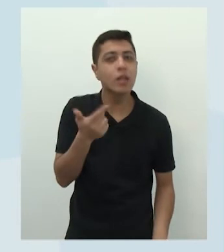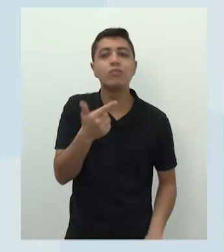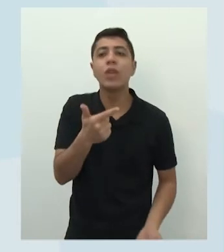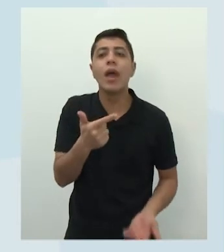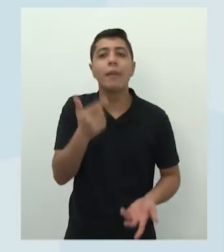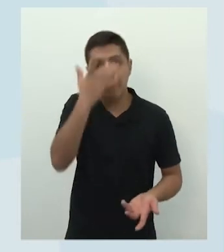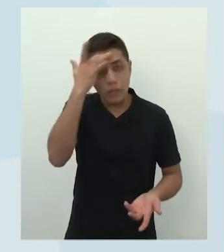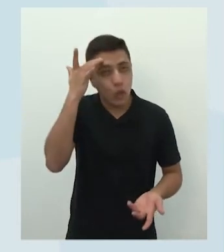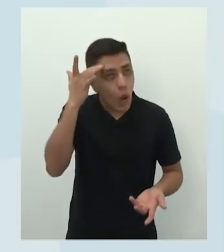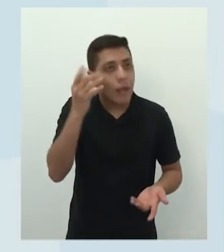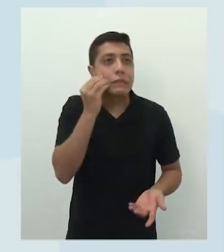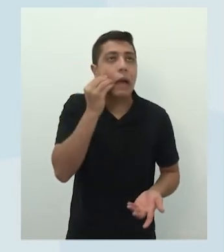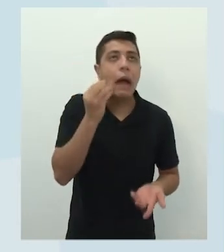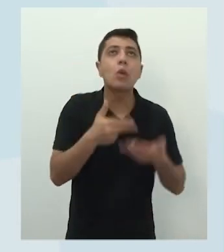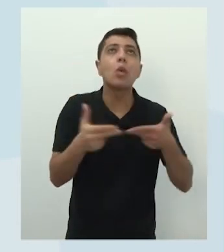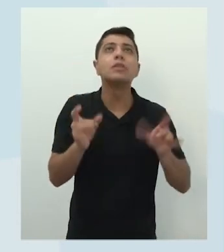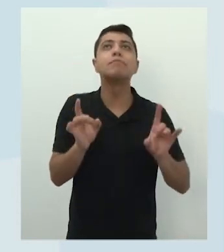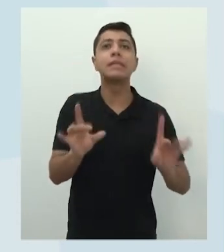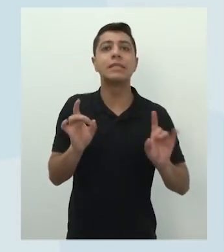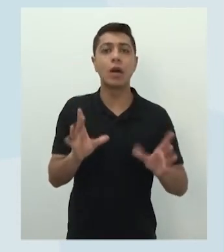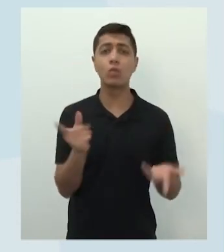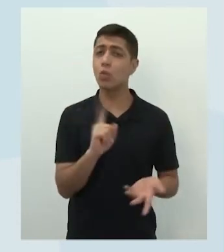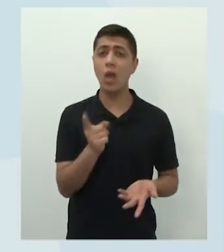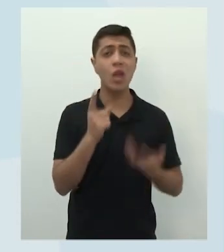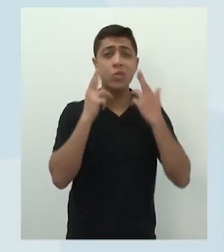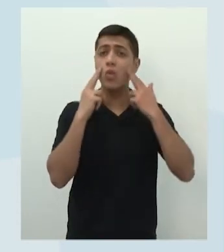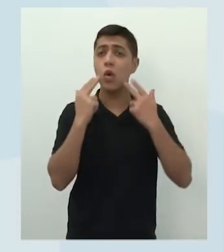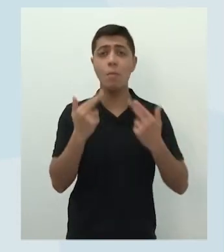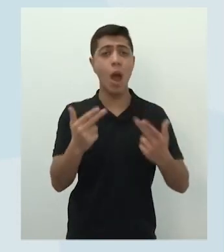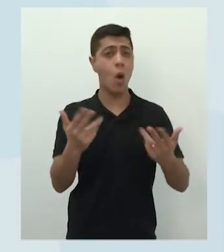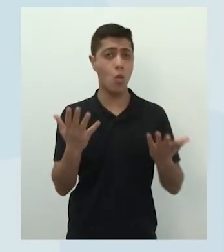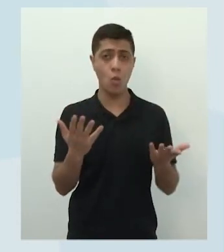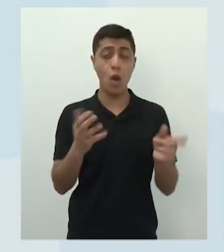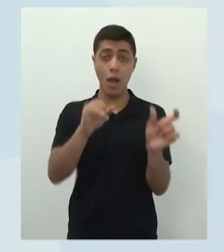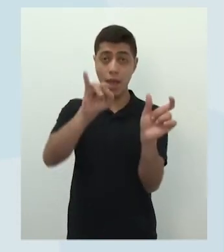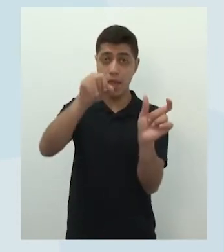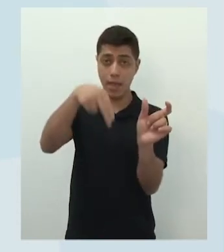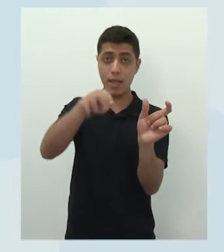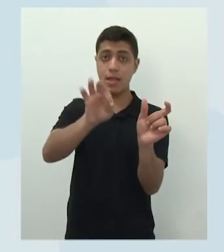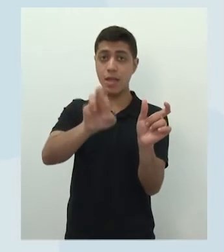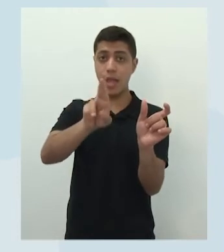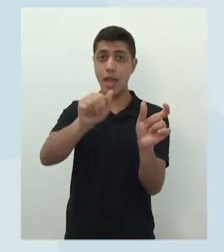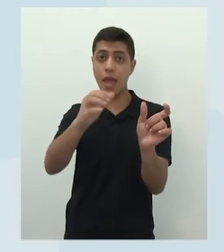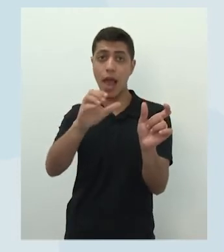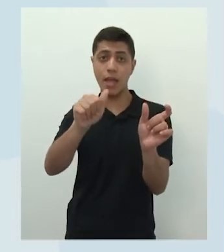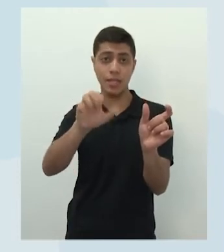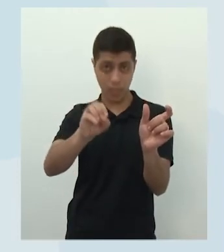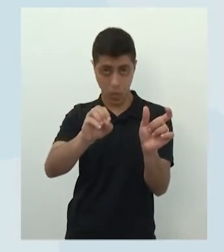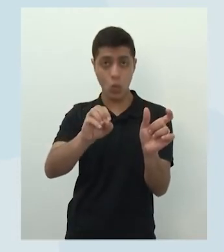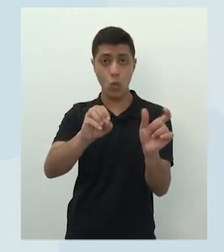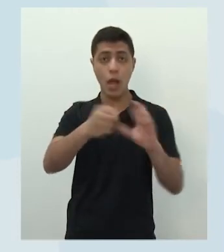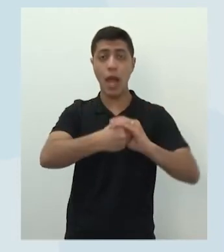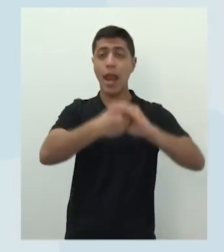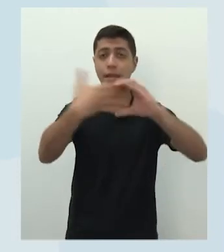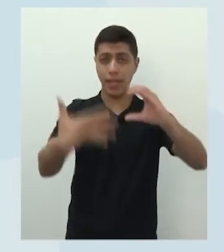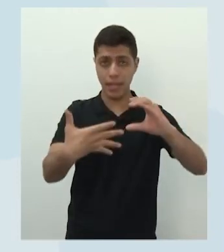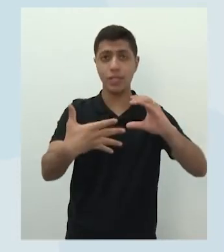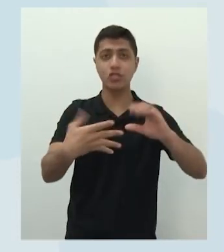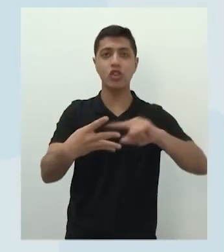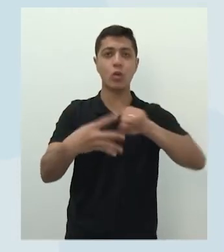naturalmente a interação tem 4 características, tem 4 características do fenômeno